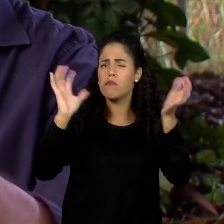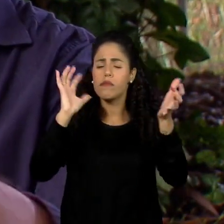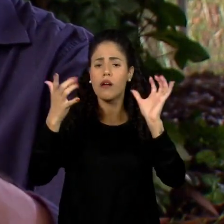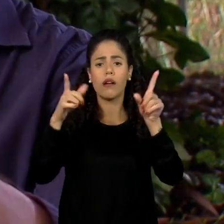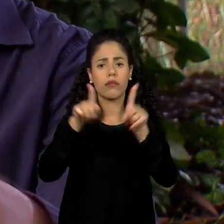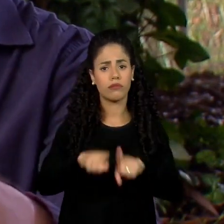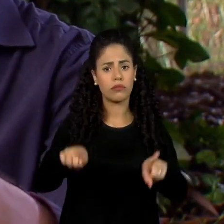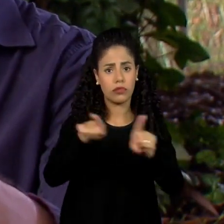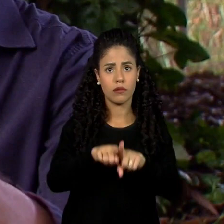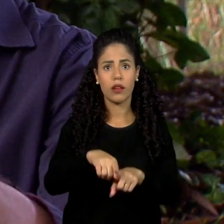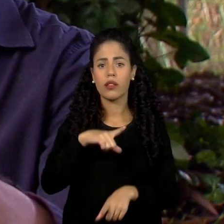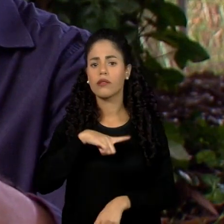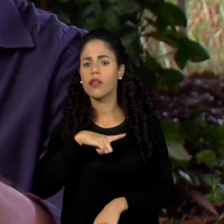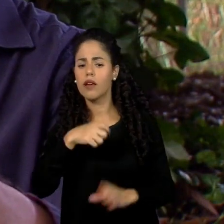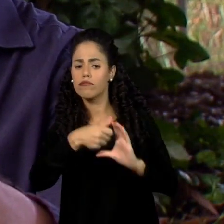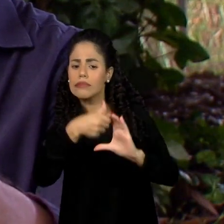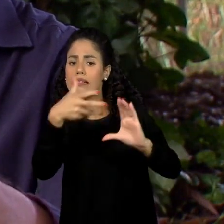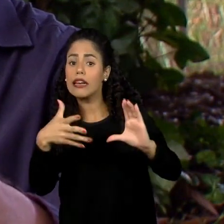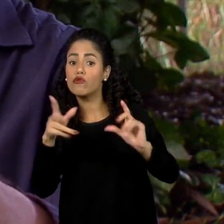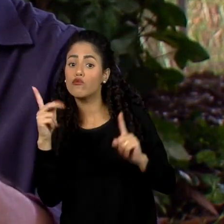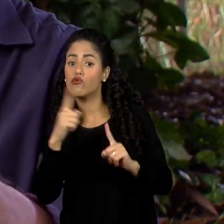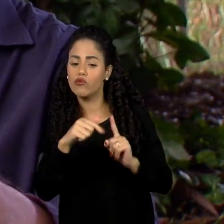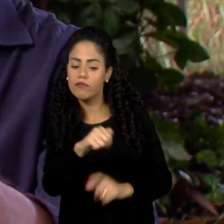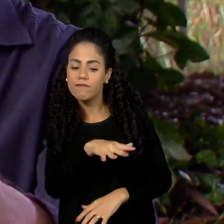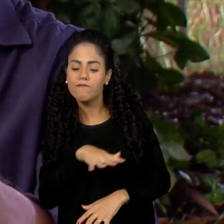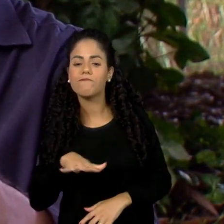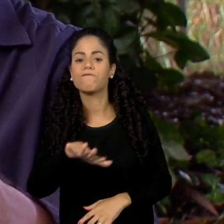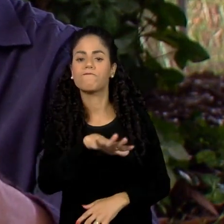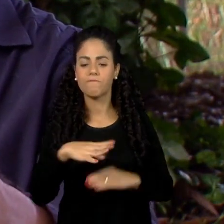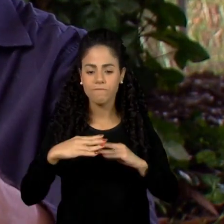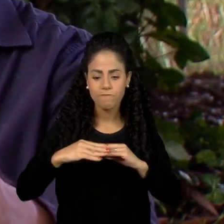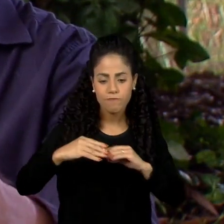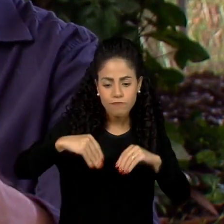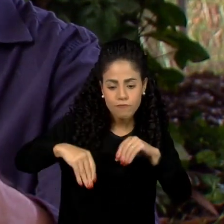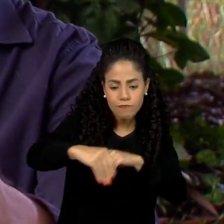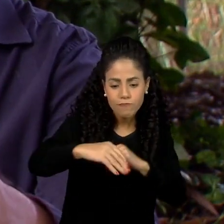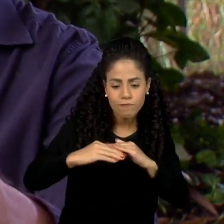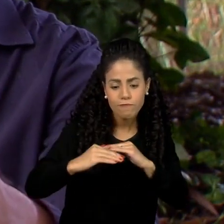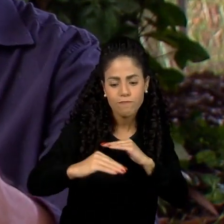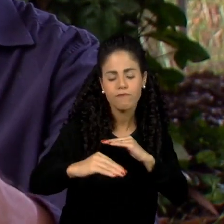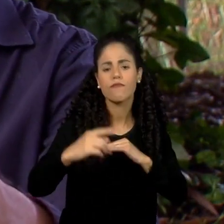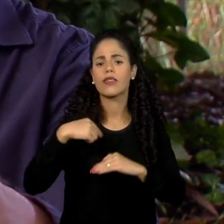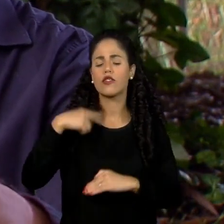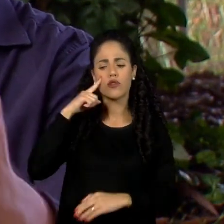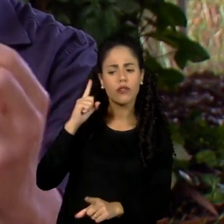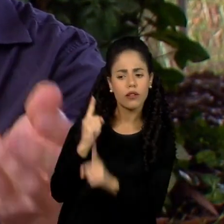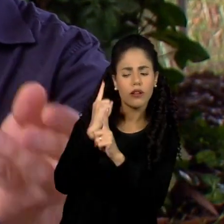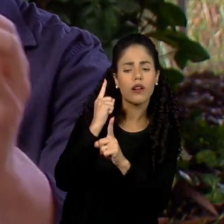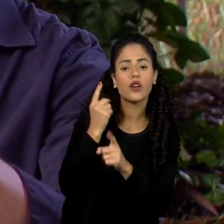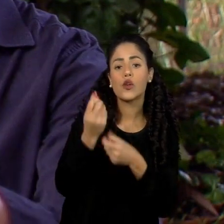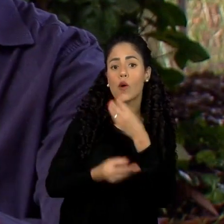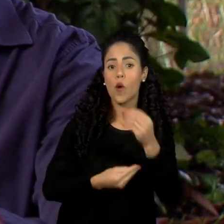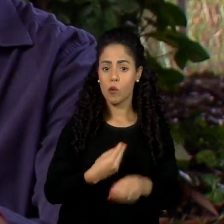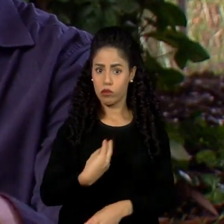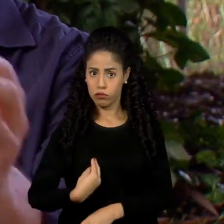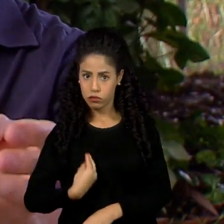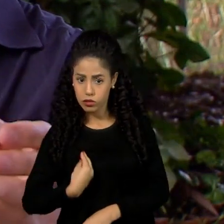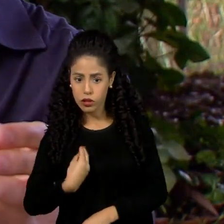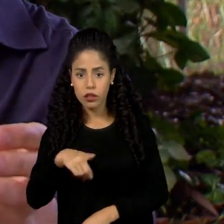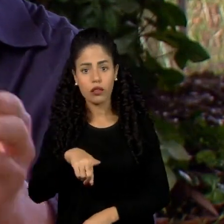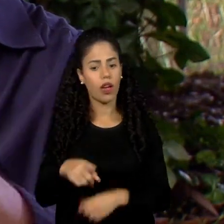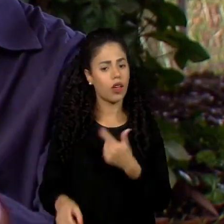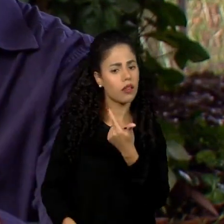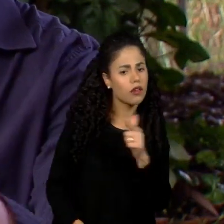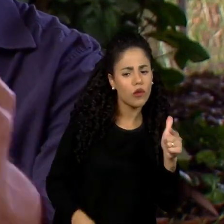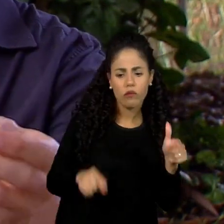precipitação, e características do solo também. Então a gente identifica a relação que existe entre a presença e a ausência da